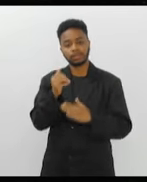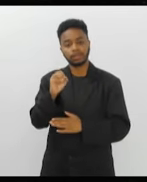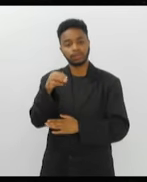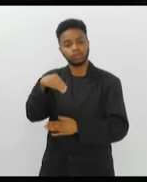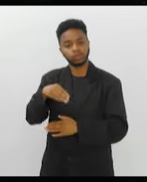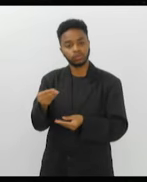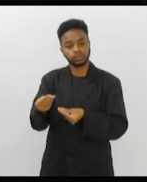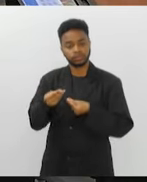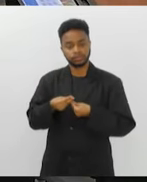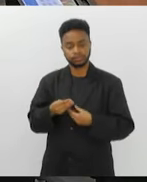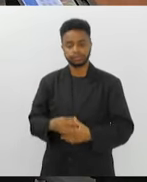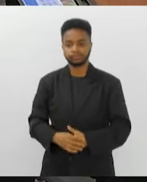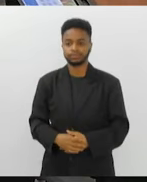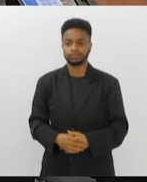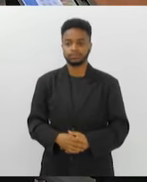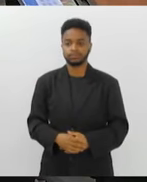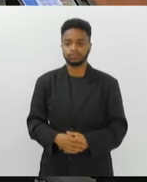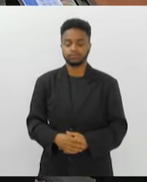me concedeu.